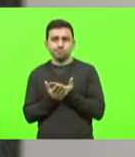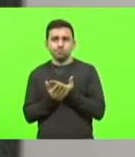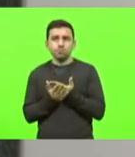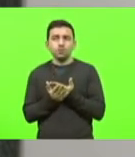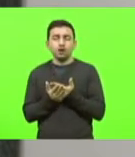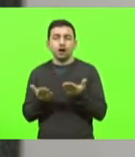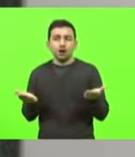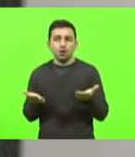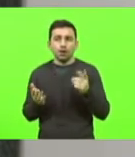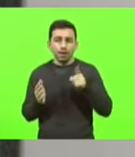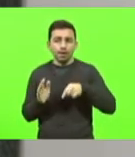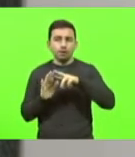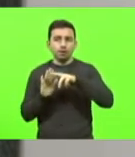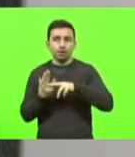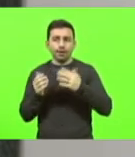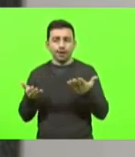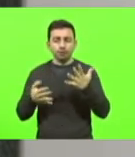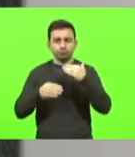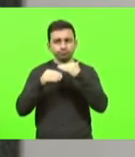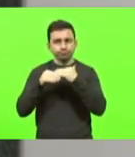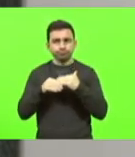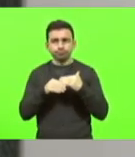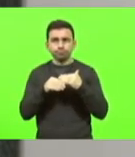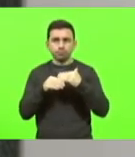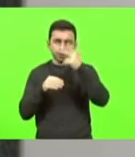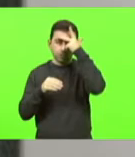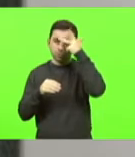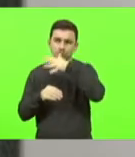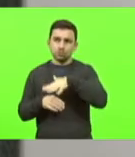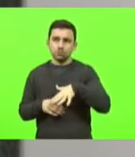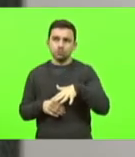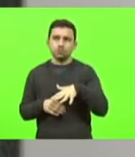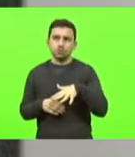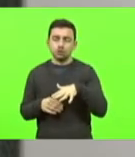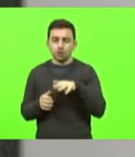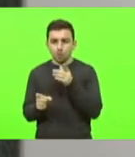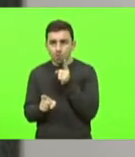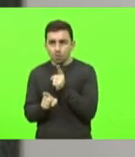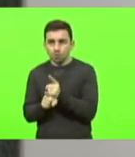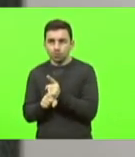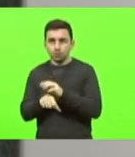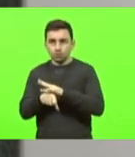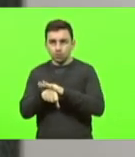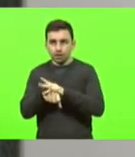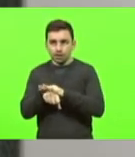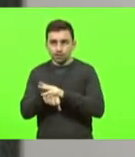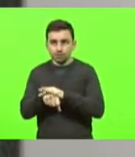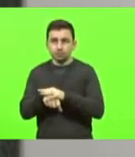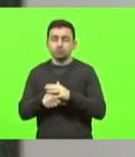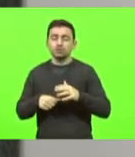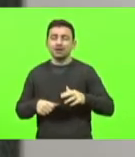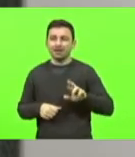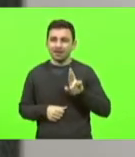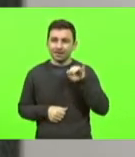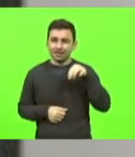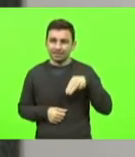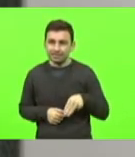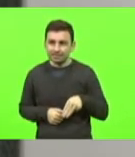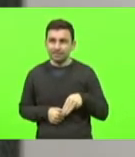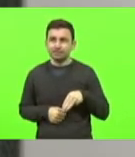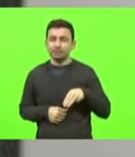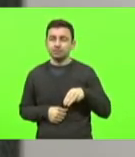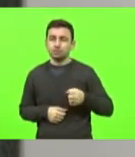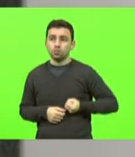trata de medida para equiparar a pessoa cometida e diagnosticada com doença renal crônica em estágio 5